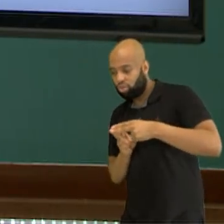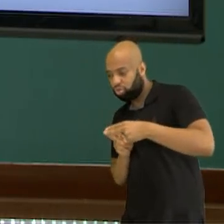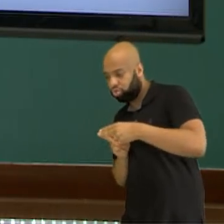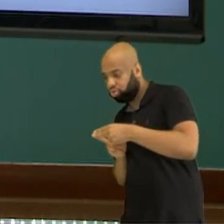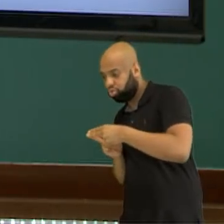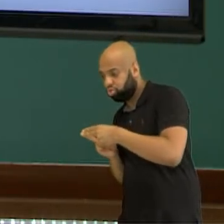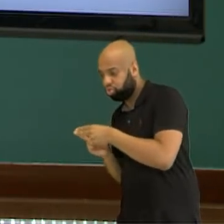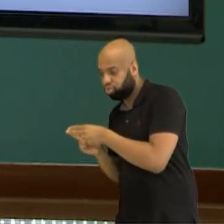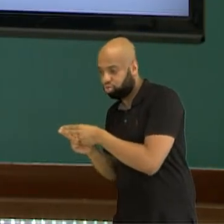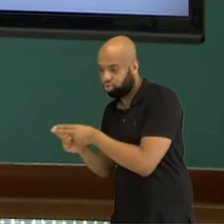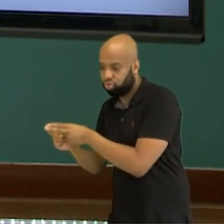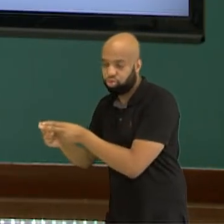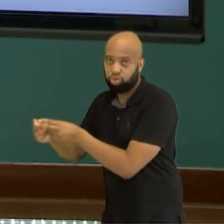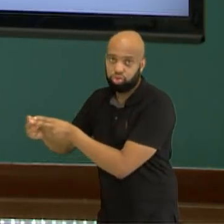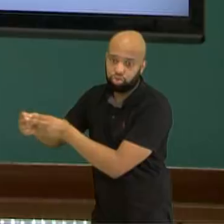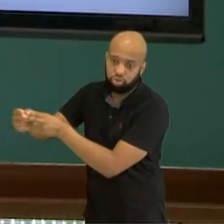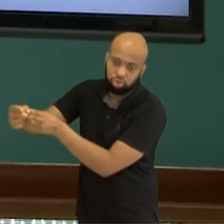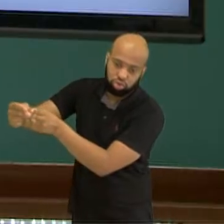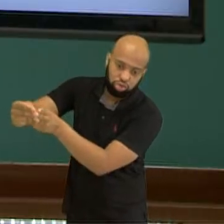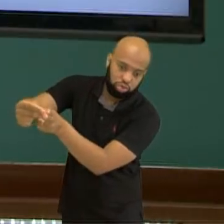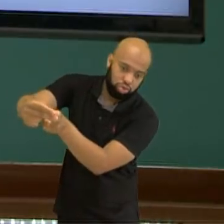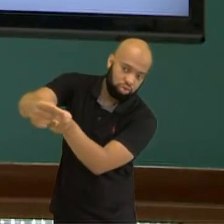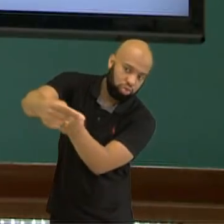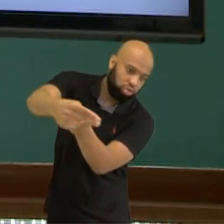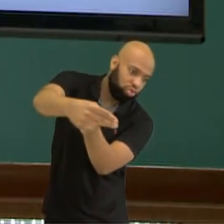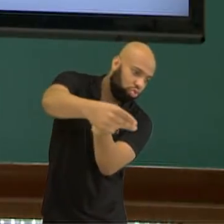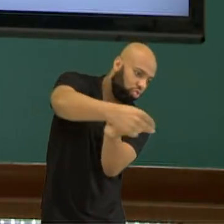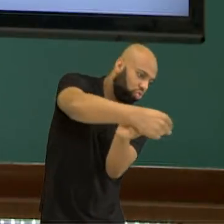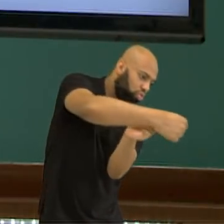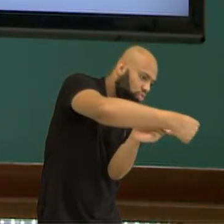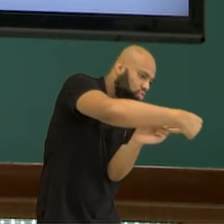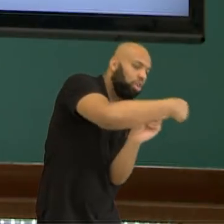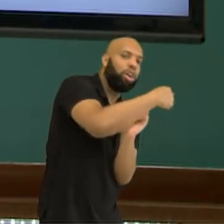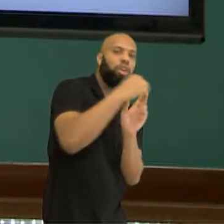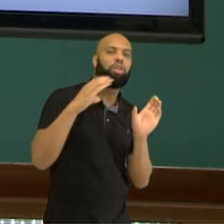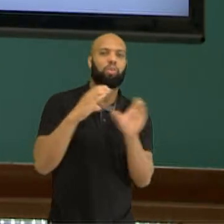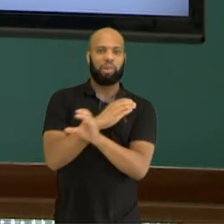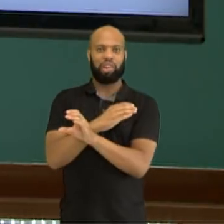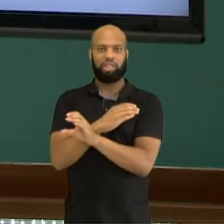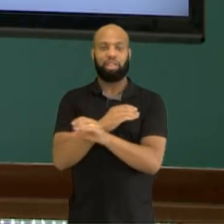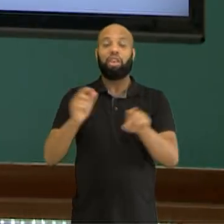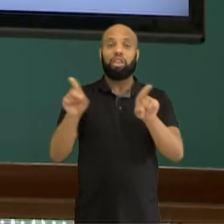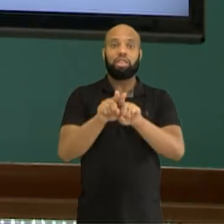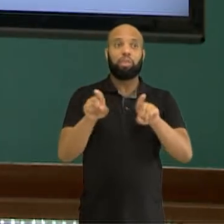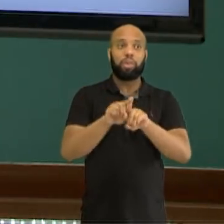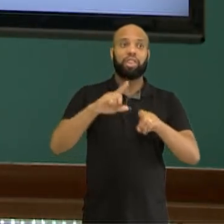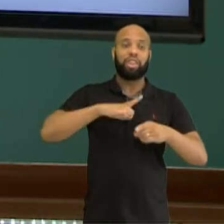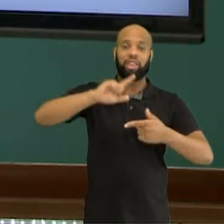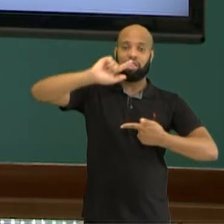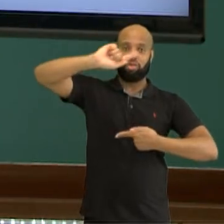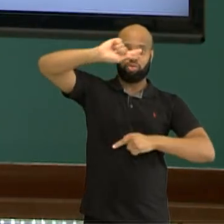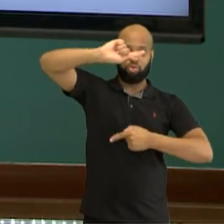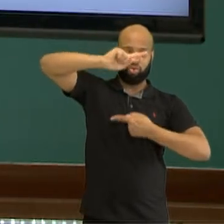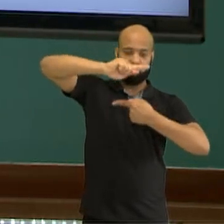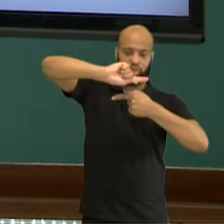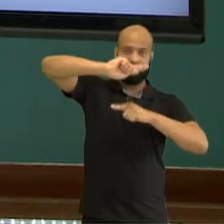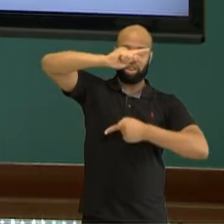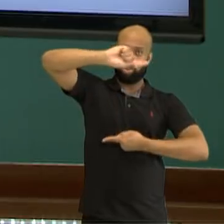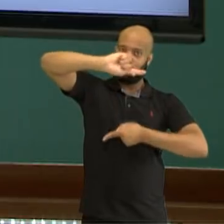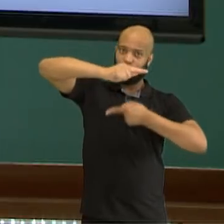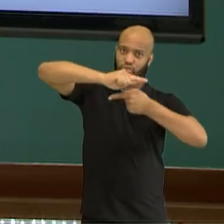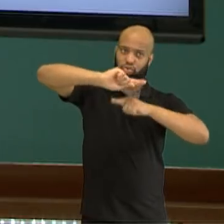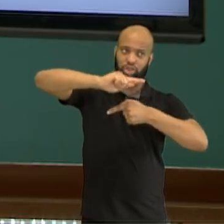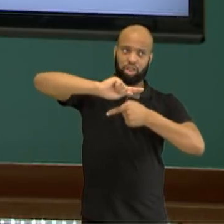embarcações onde elas vão dar uma volta no globo. A força da gravidade que exerce a atração de um corpo